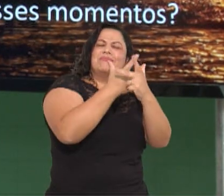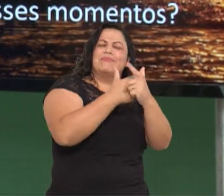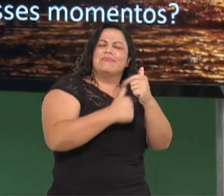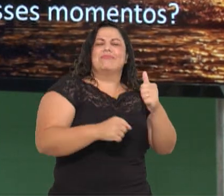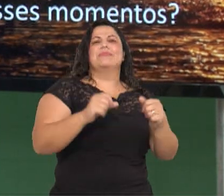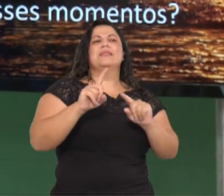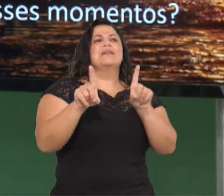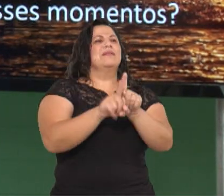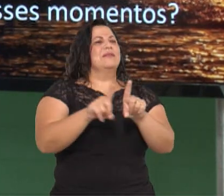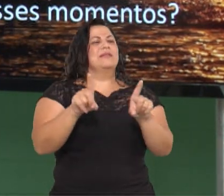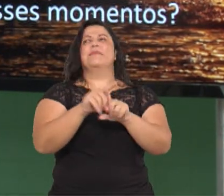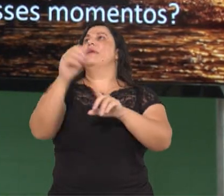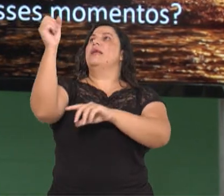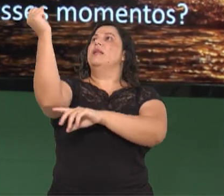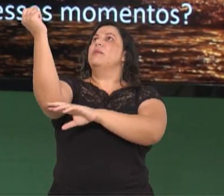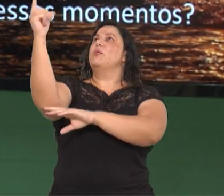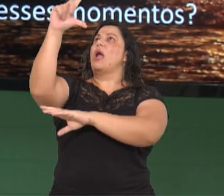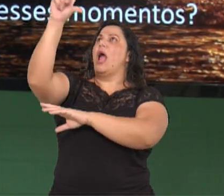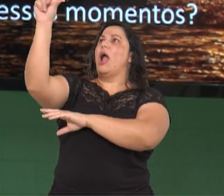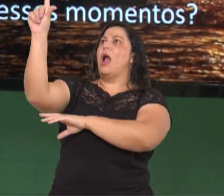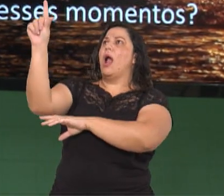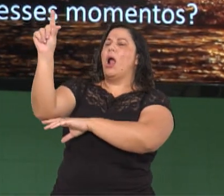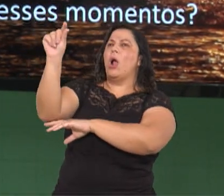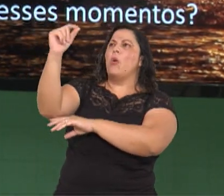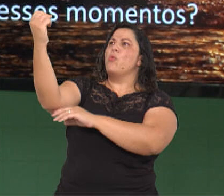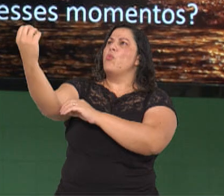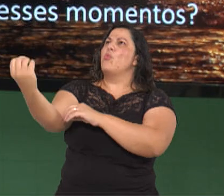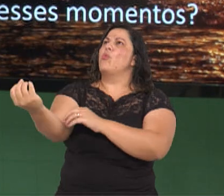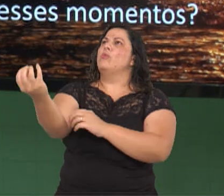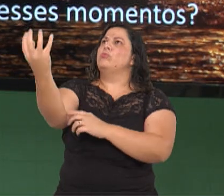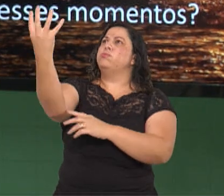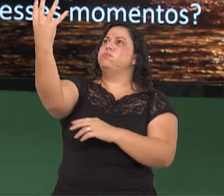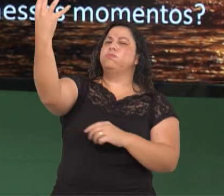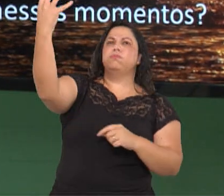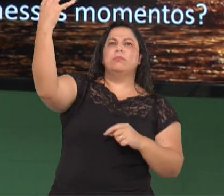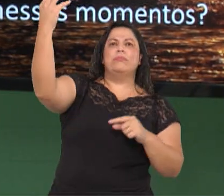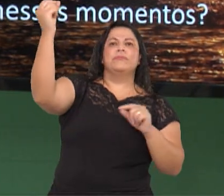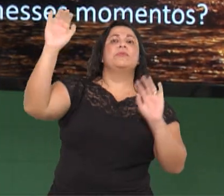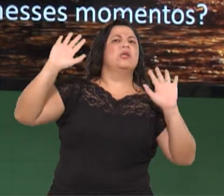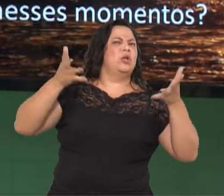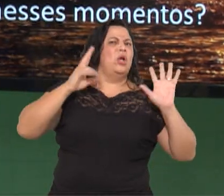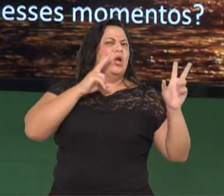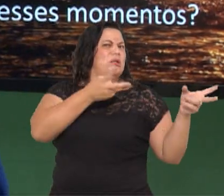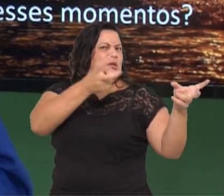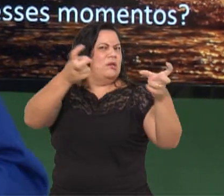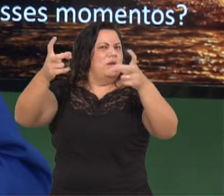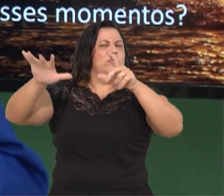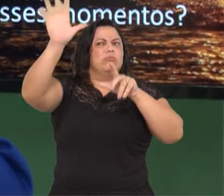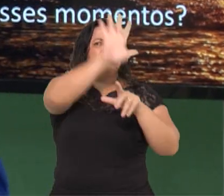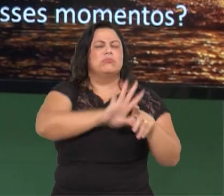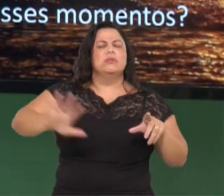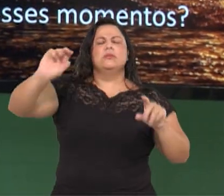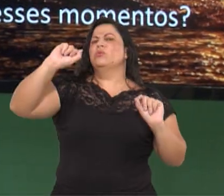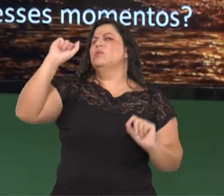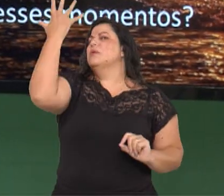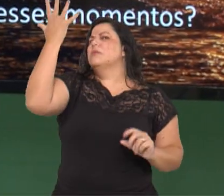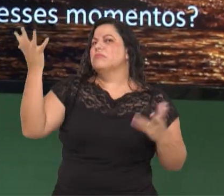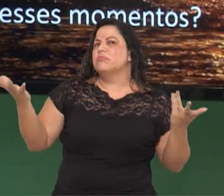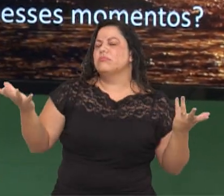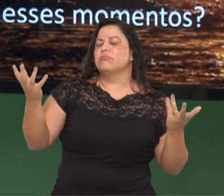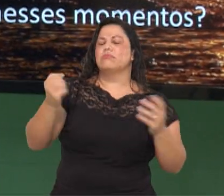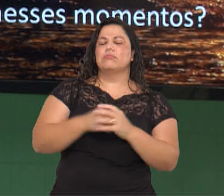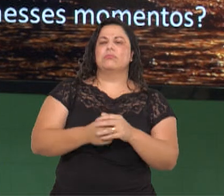surgimento da lua. Então, se você já reparou nessa cena, o que acontece nesse momento? Do sol